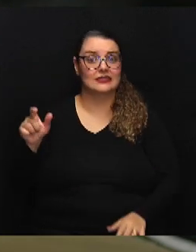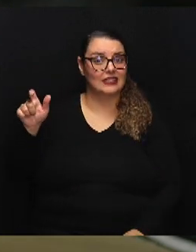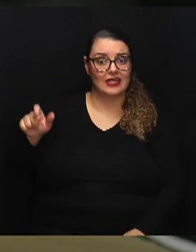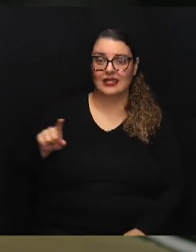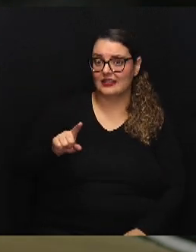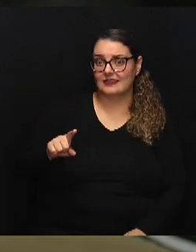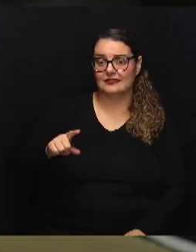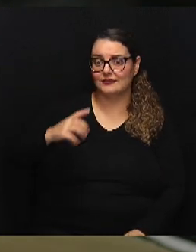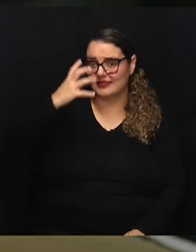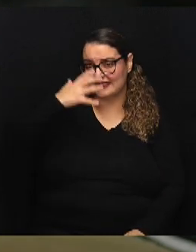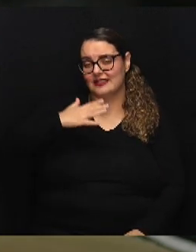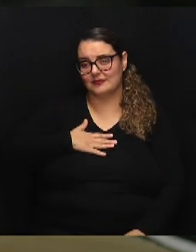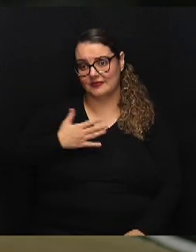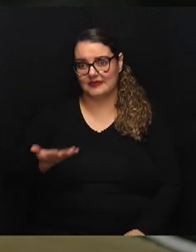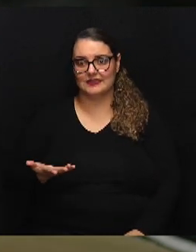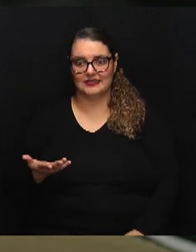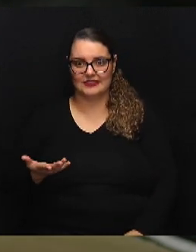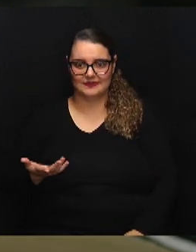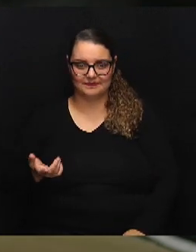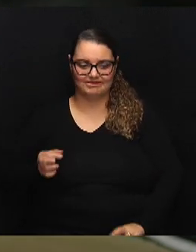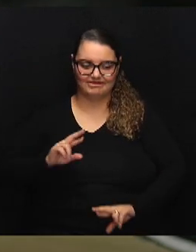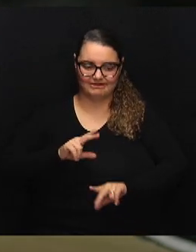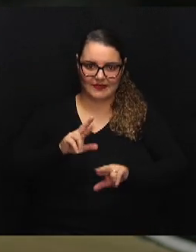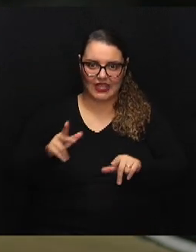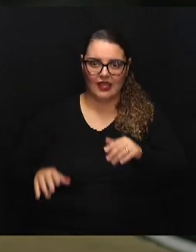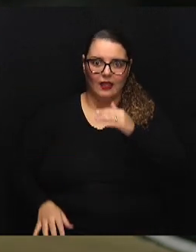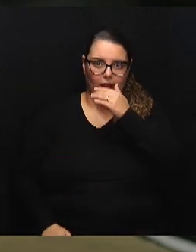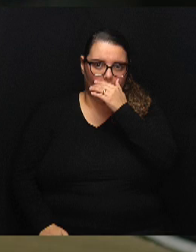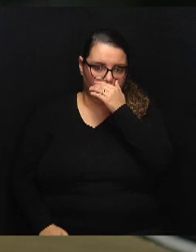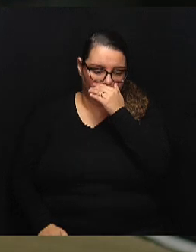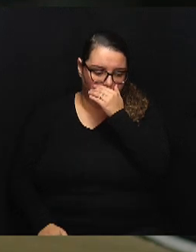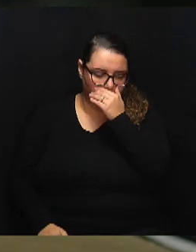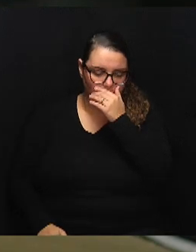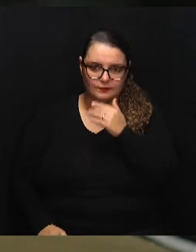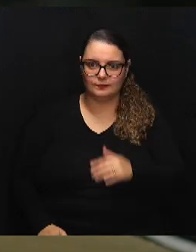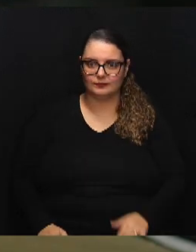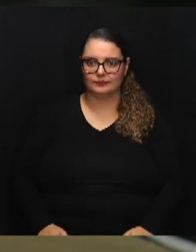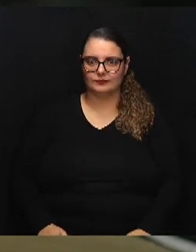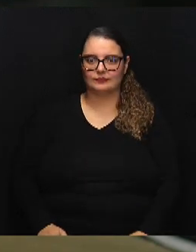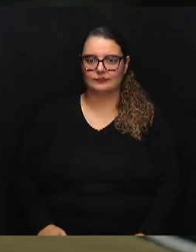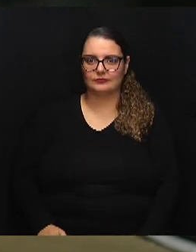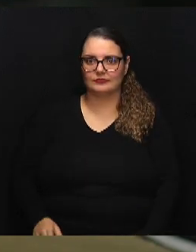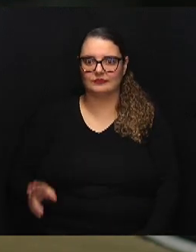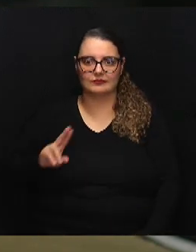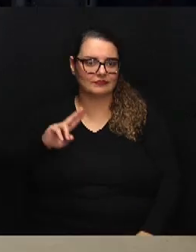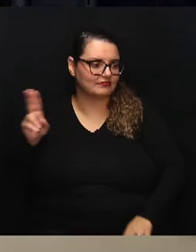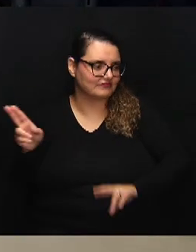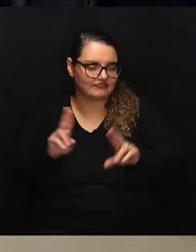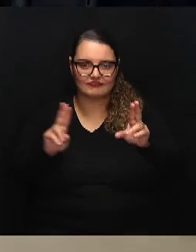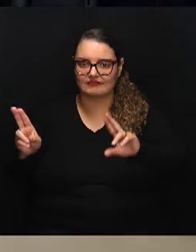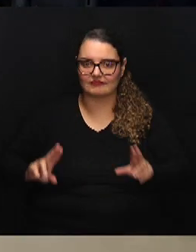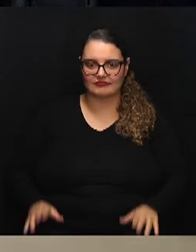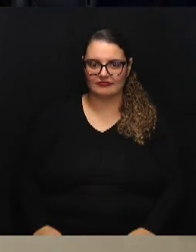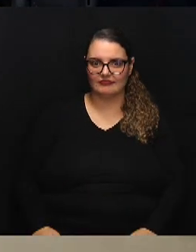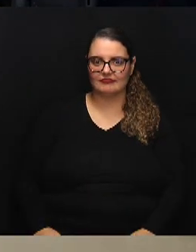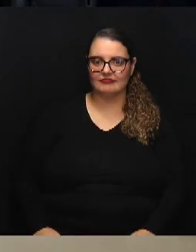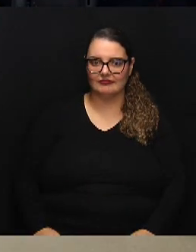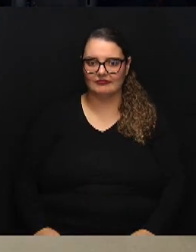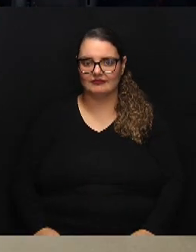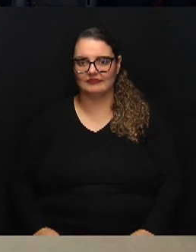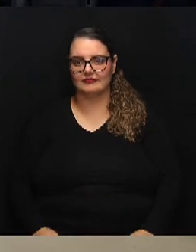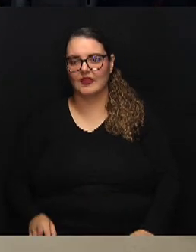sério? São vários... não sei como é que fala isso, o que é? Nomenclatura, na verdade, rótulos.